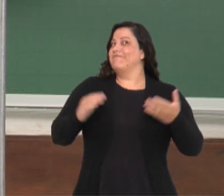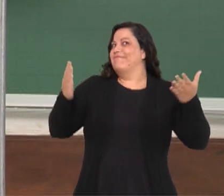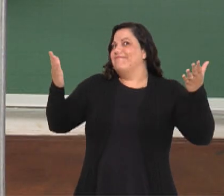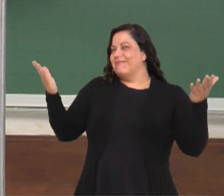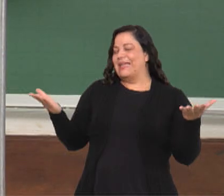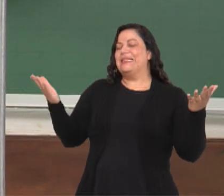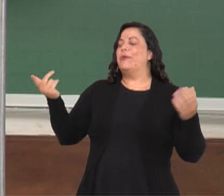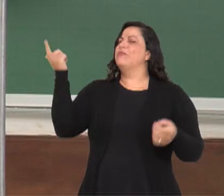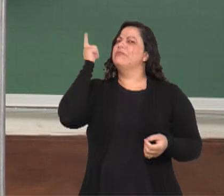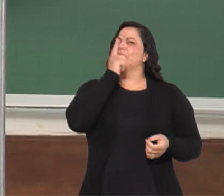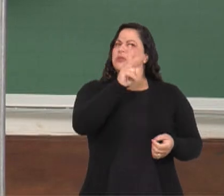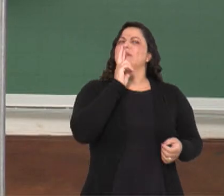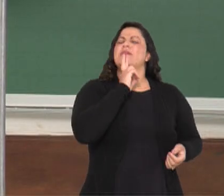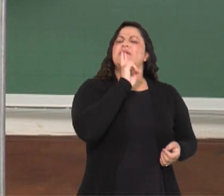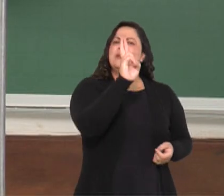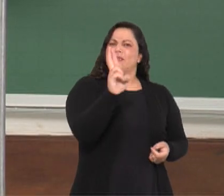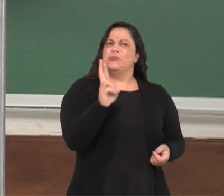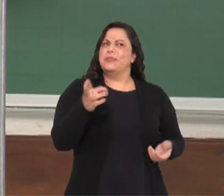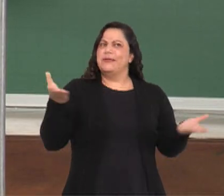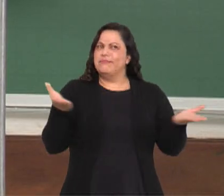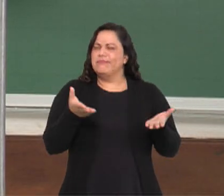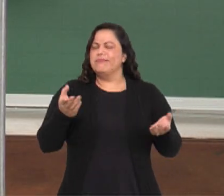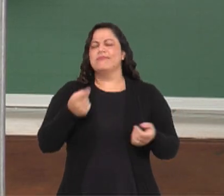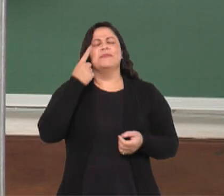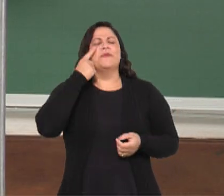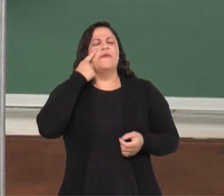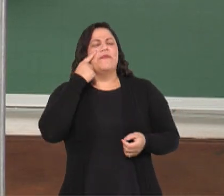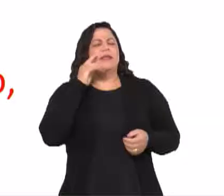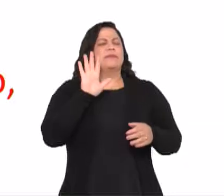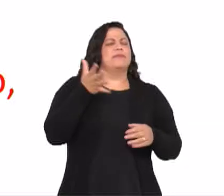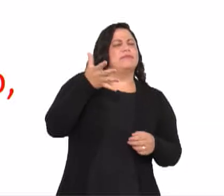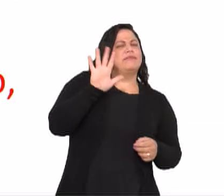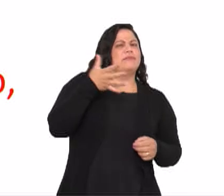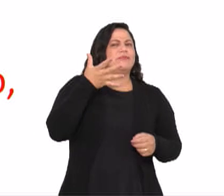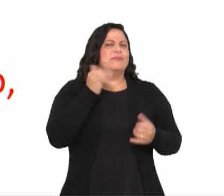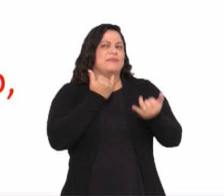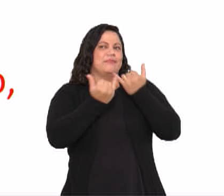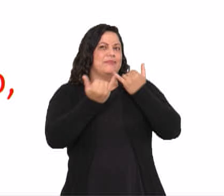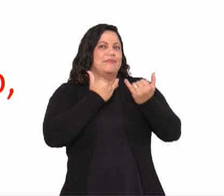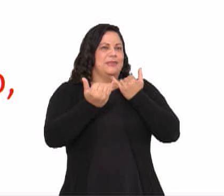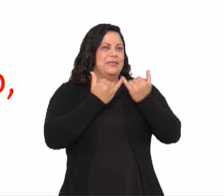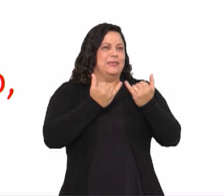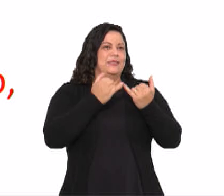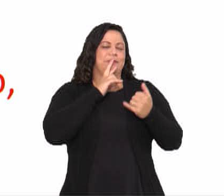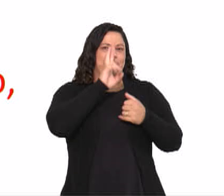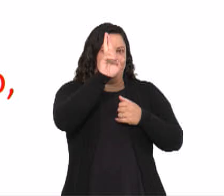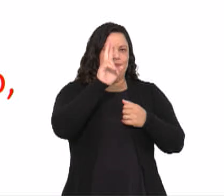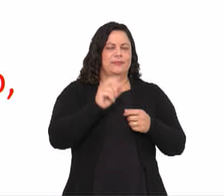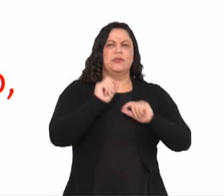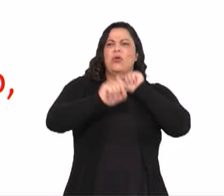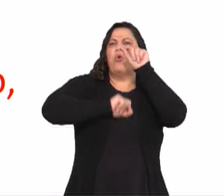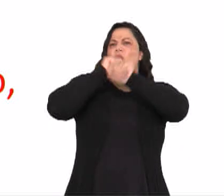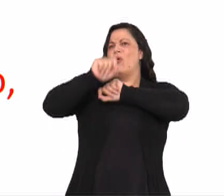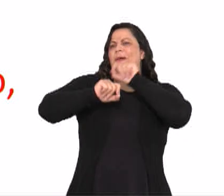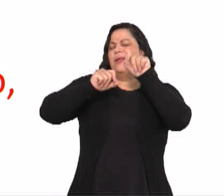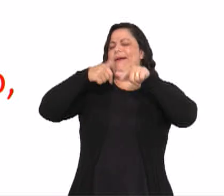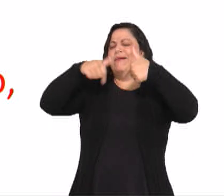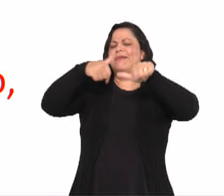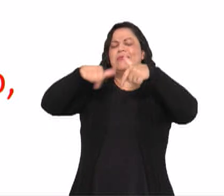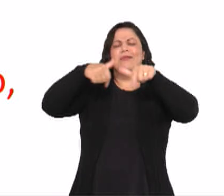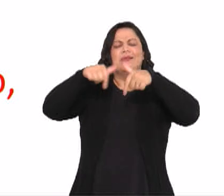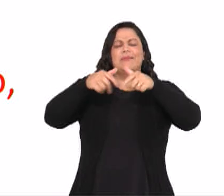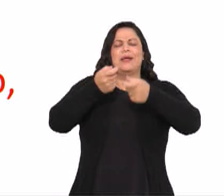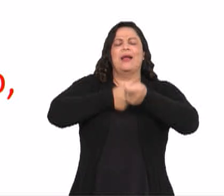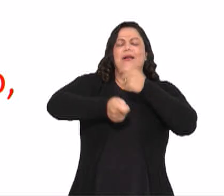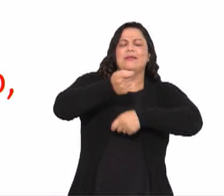Então, conseguiu aí responder? Vamos ver se ficou mais ou menos parecido com o meu. Então, quais eram as atividades econômicas realizadas pelos